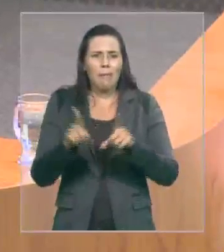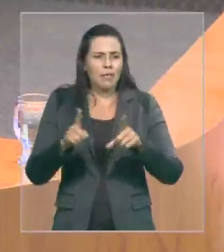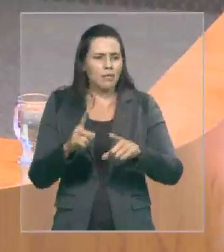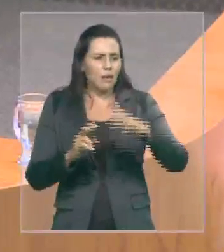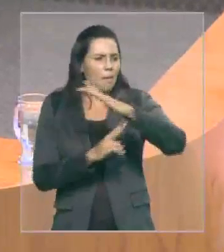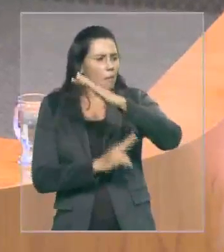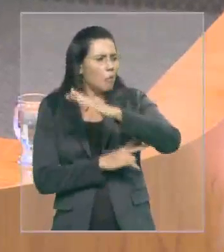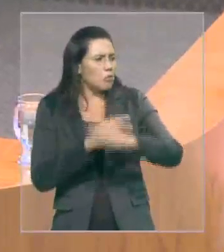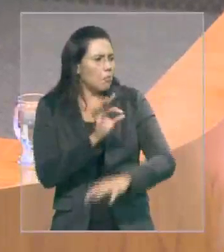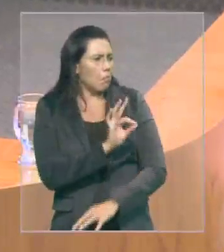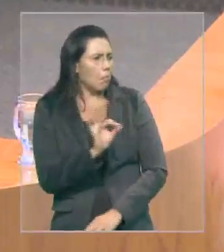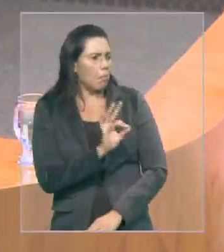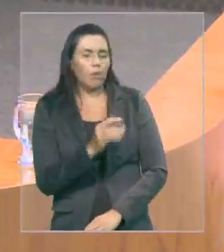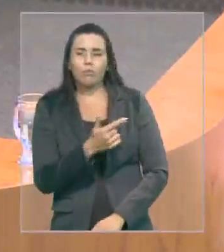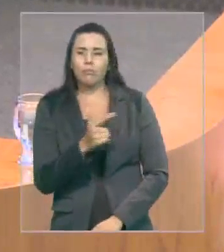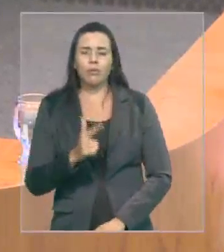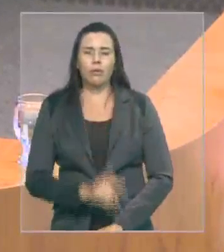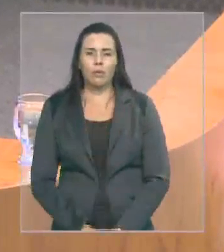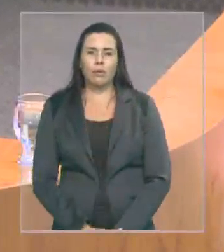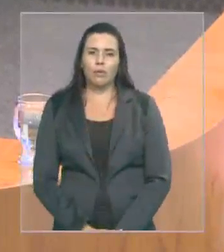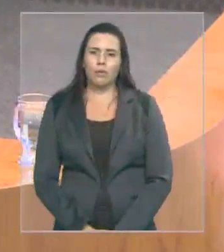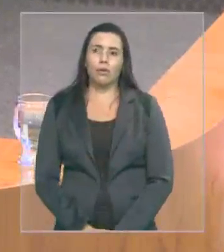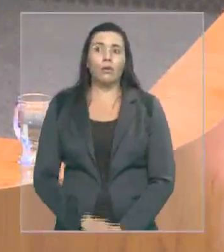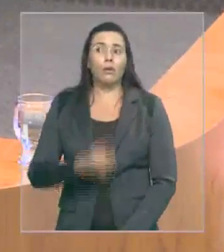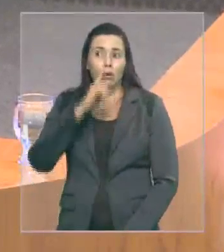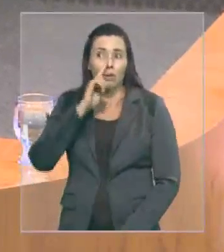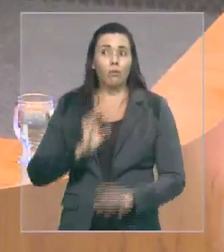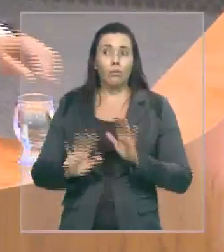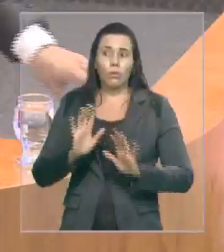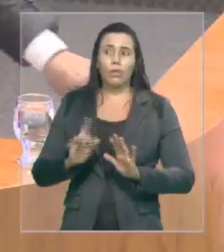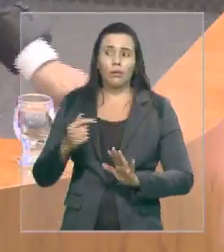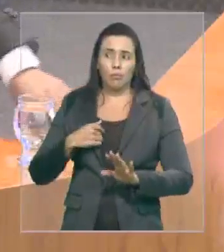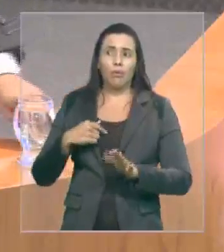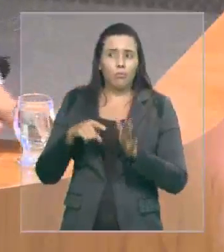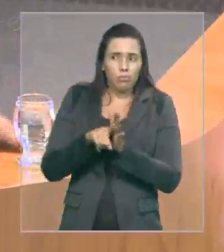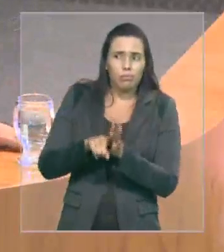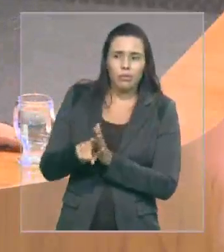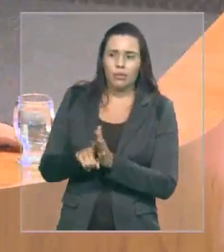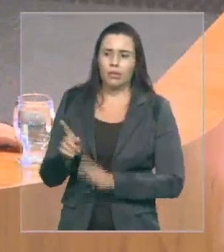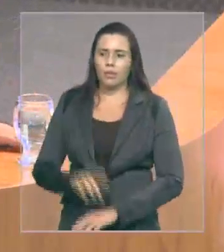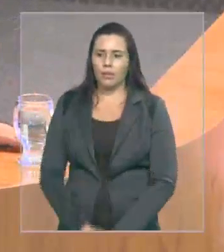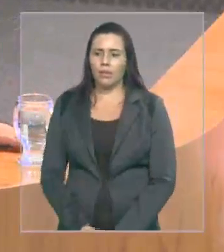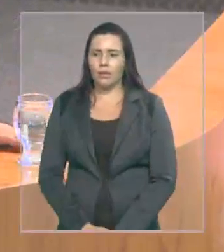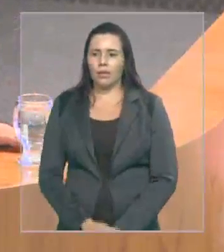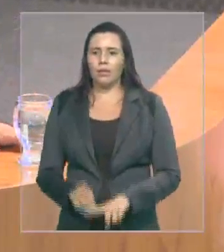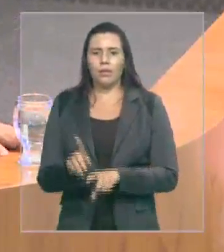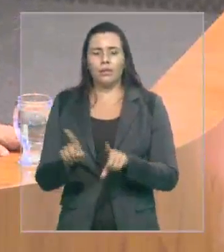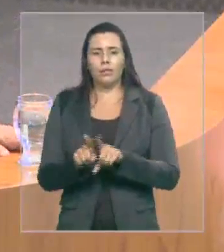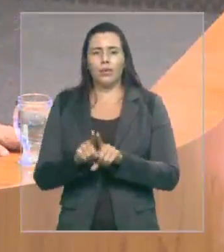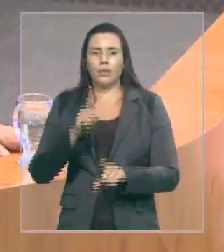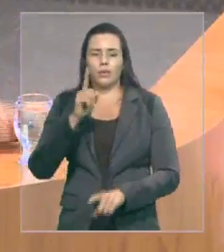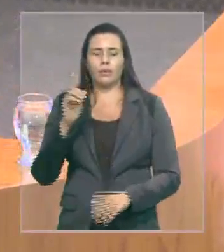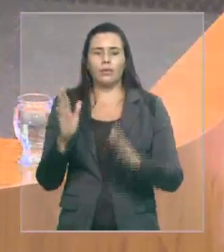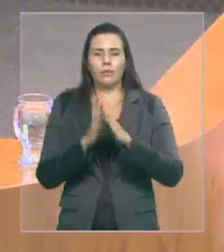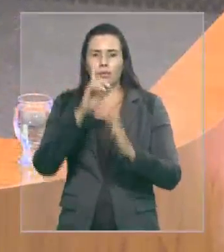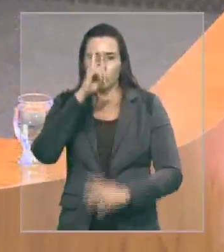administrativa. Medíocre é enrolar a construção do hospital Jackson Lago. Onde